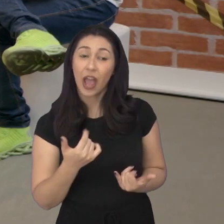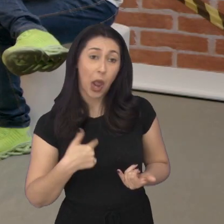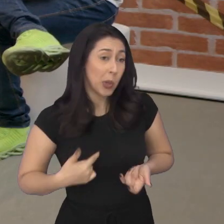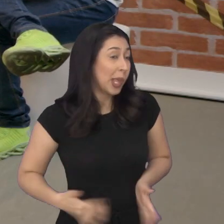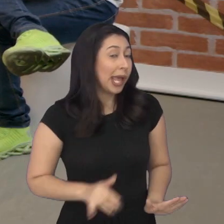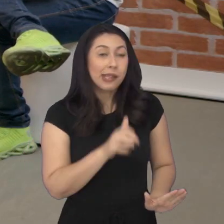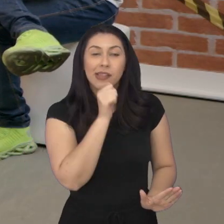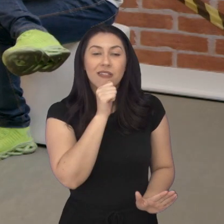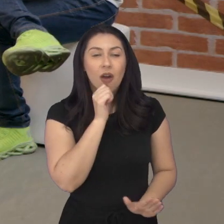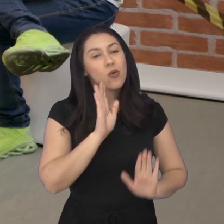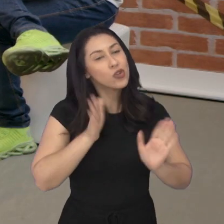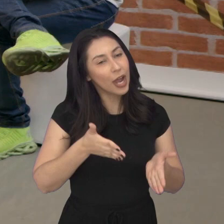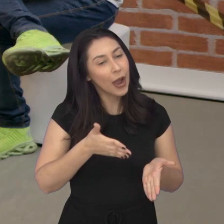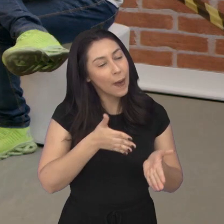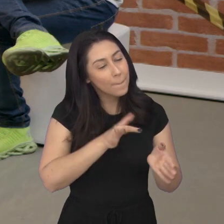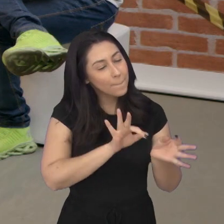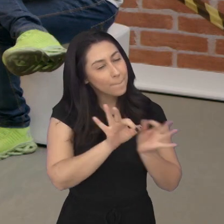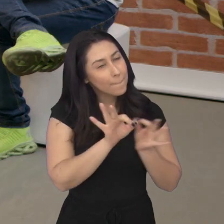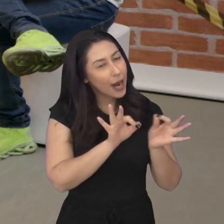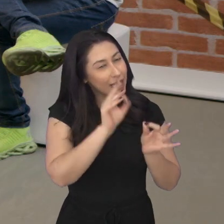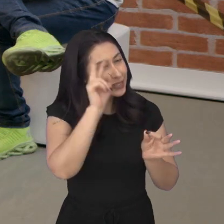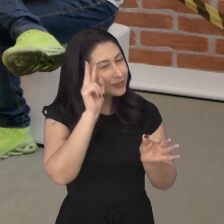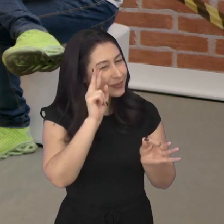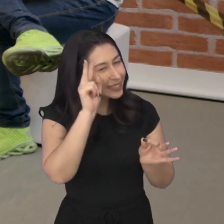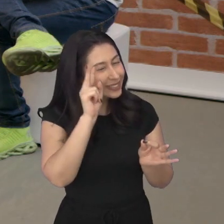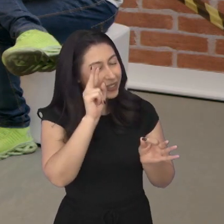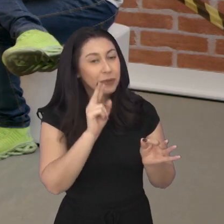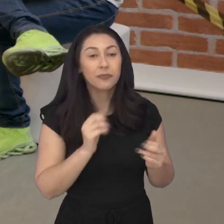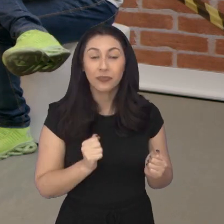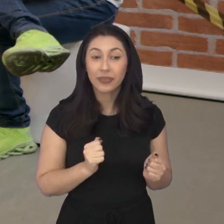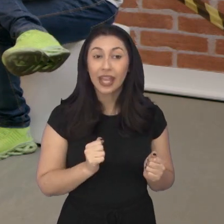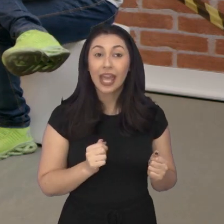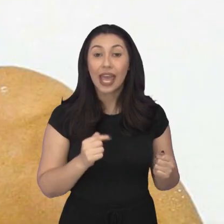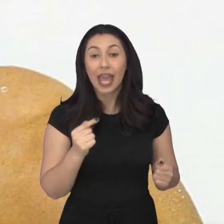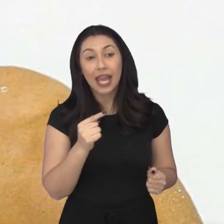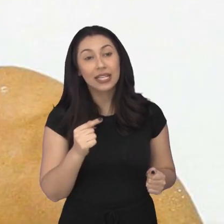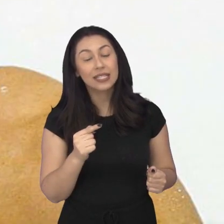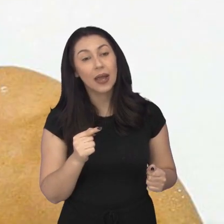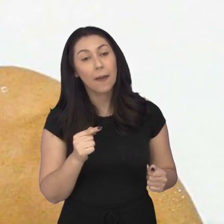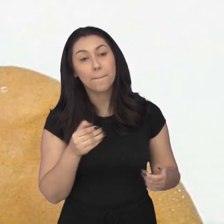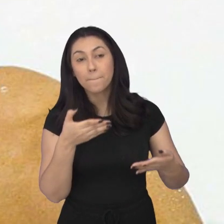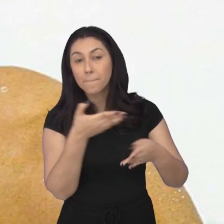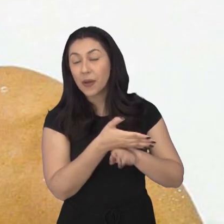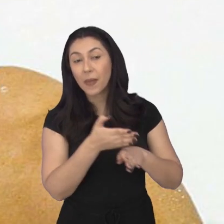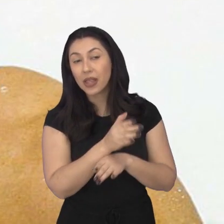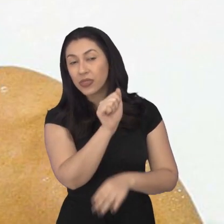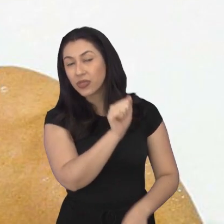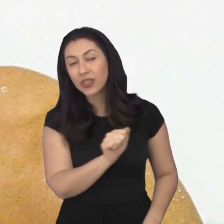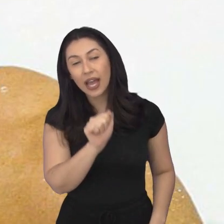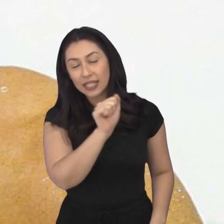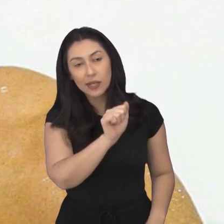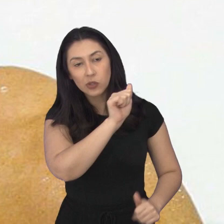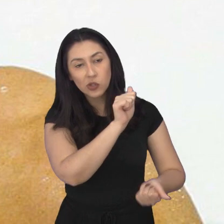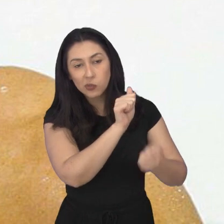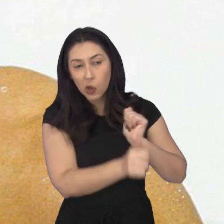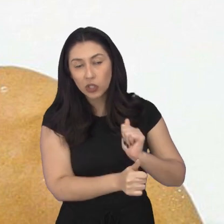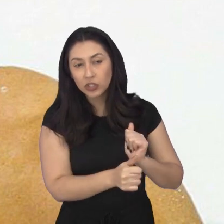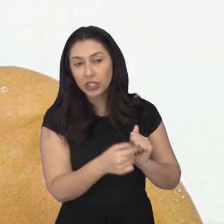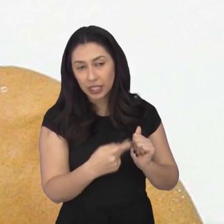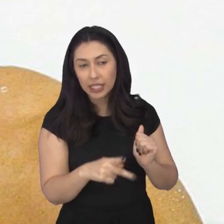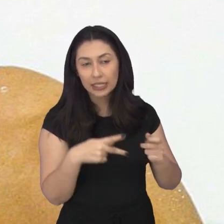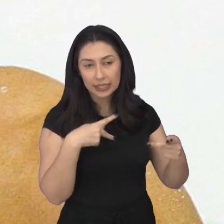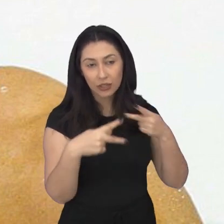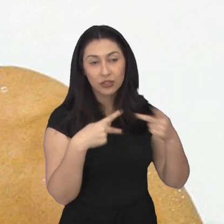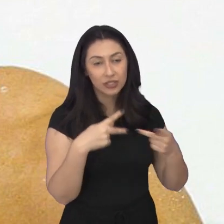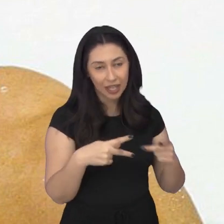nascer. Os meus pais faziam natação na Associação Esportiva São José, que foi o clube onde eu comecei a natação competitiva, mas os dois